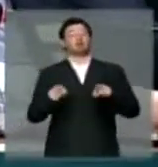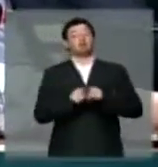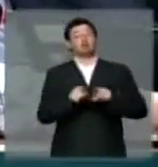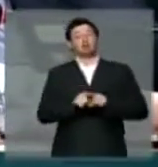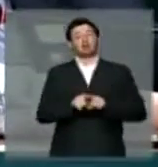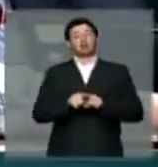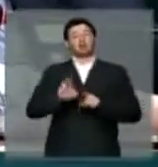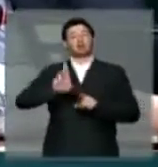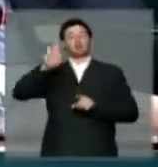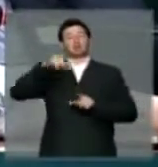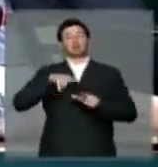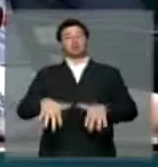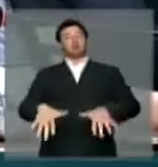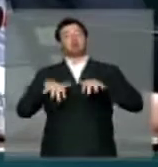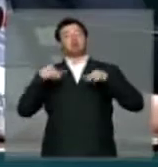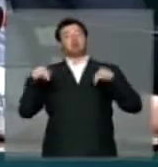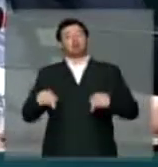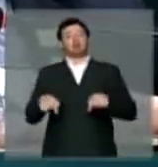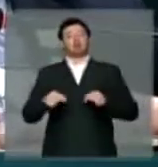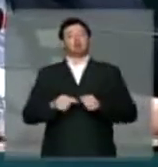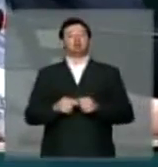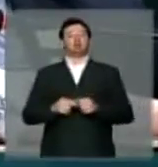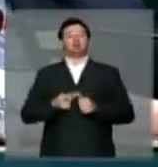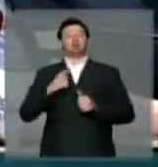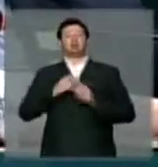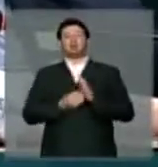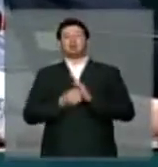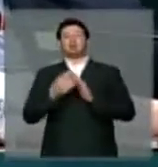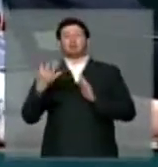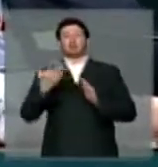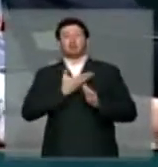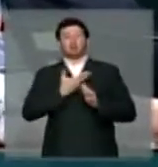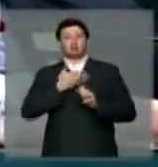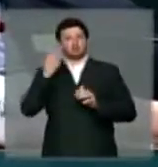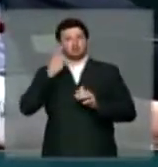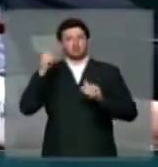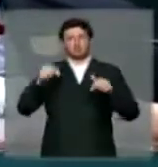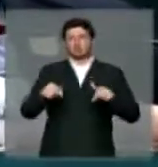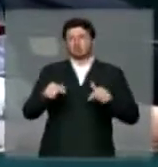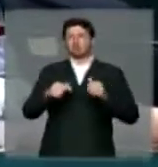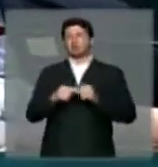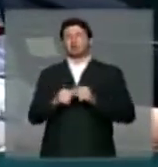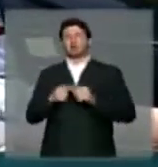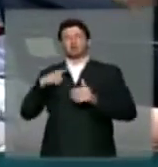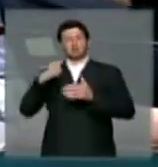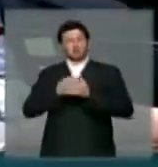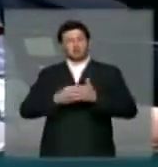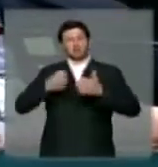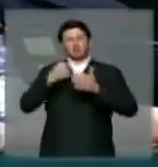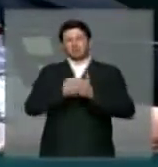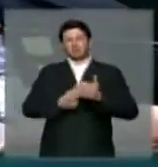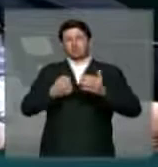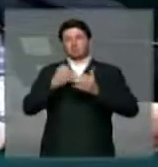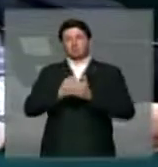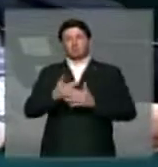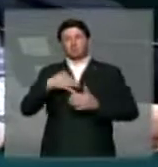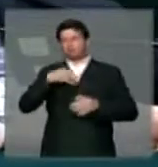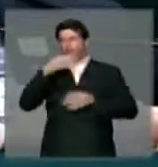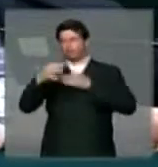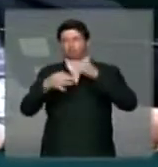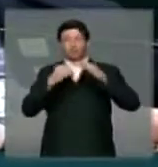representantes que se encontram no plenário. Nós temos vários companheiros e companheiras que têm militância em